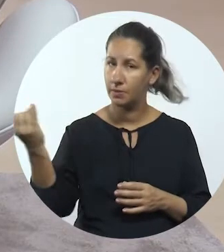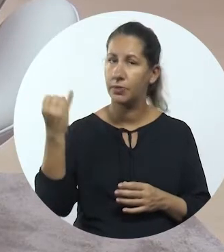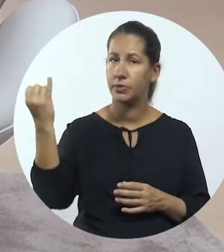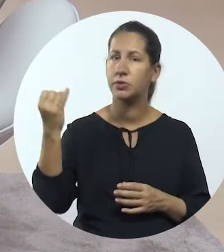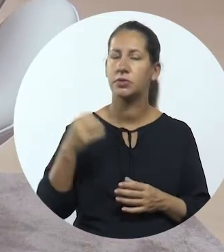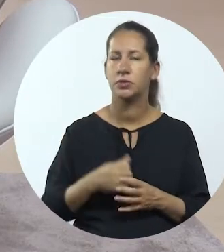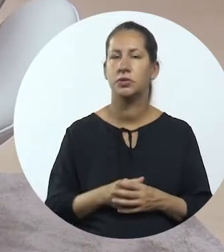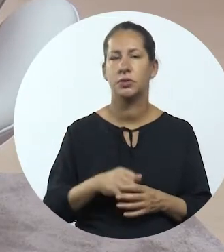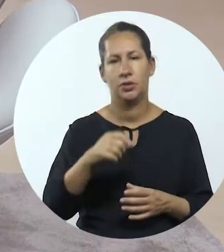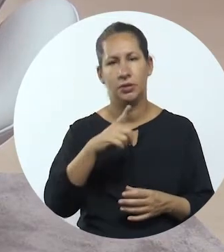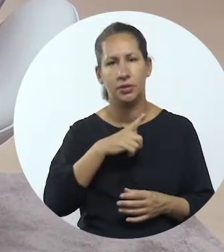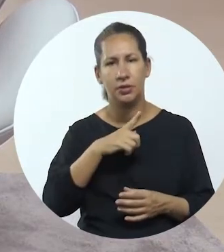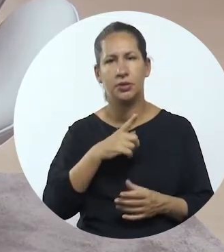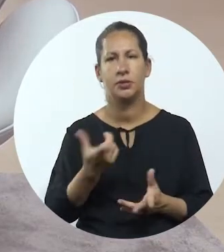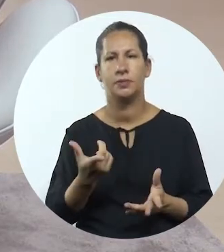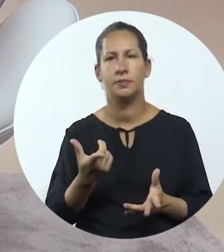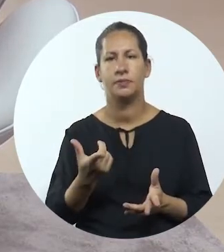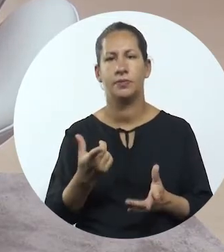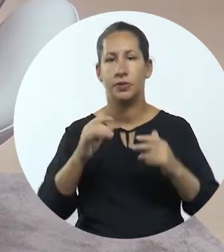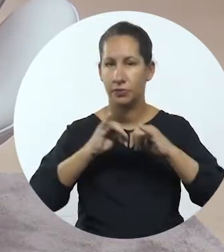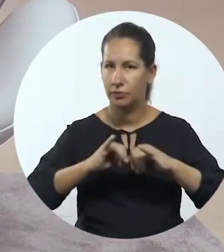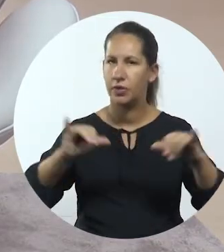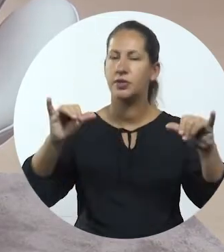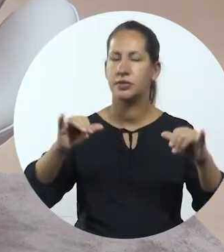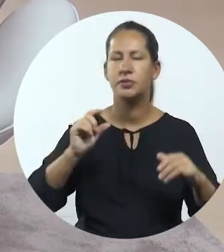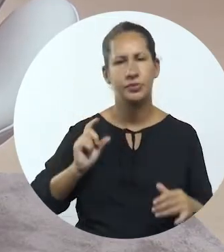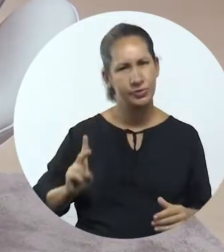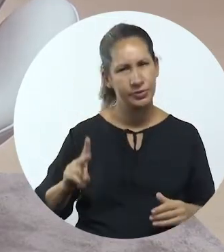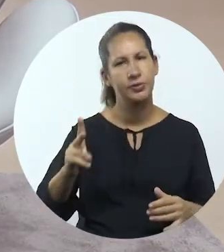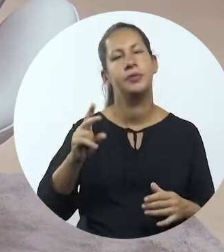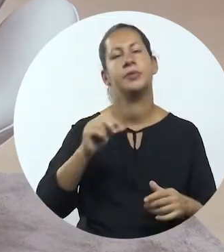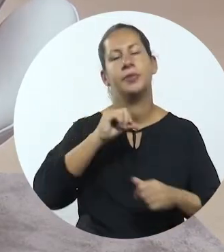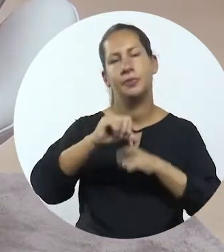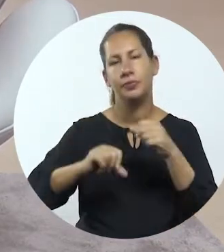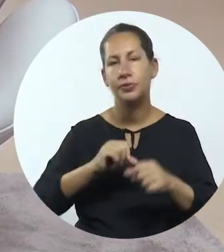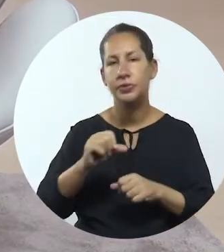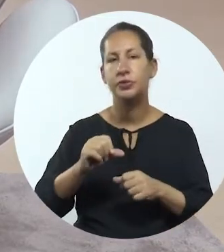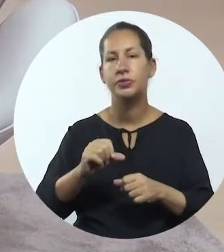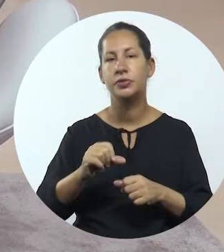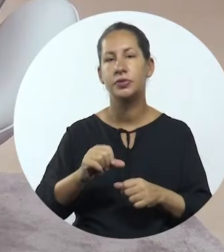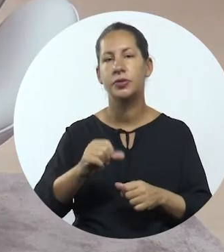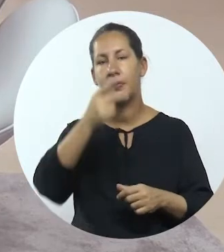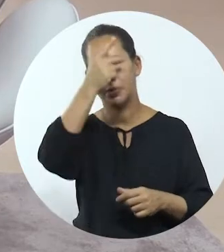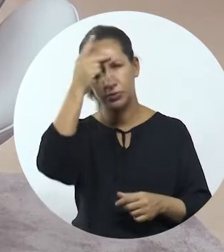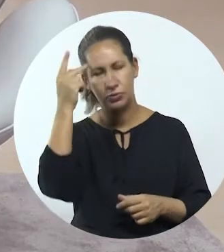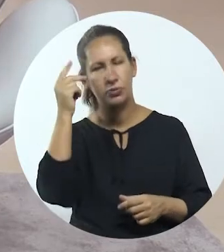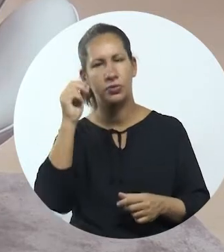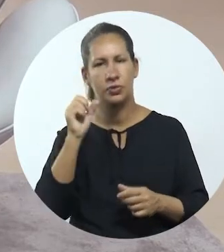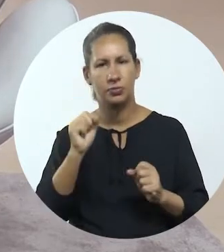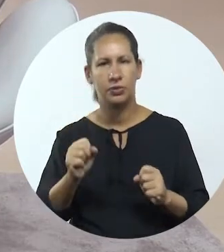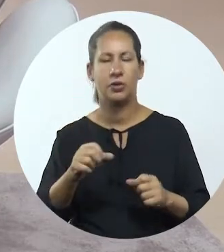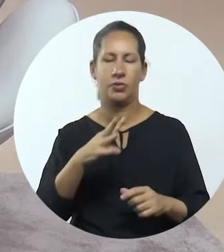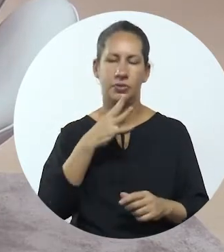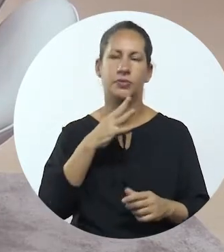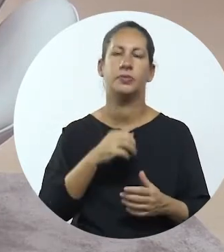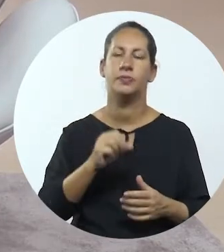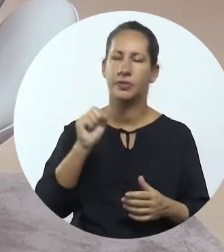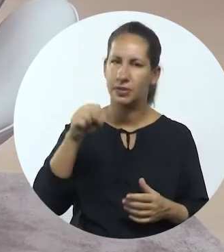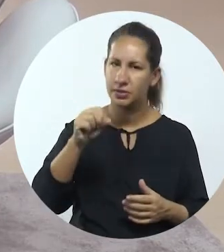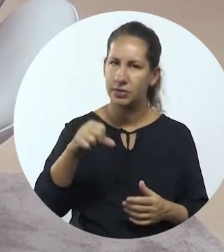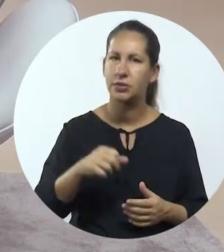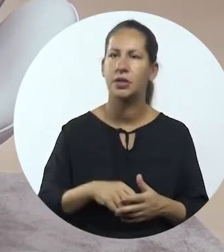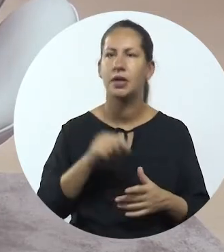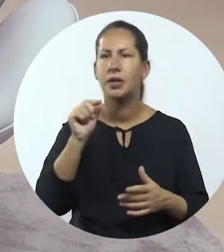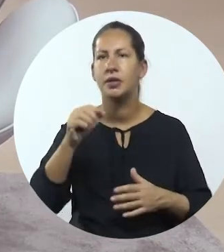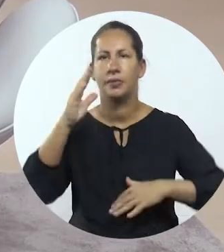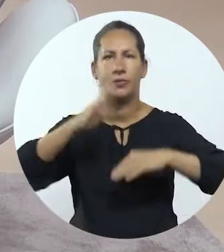É importante realmente ter uma divulgação ativa, né, dessas mudanças para que a própria população, né, tenha conhecimento. Isso.